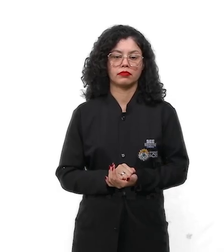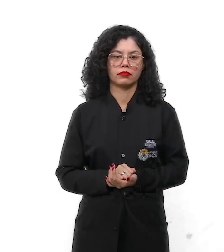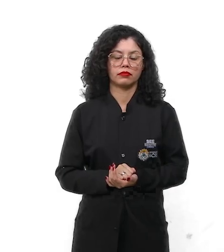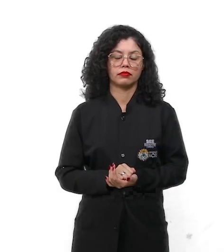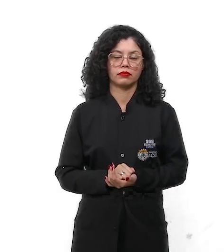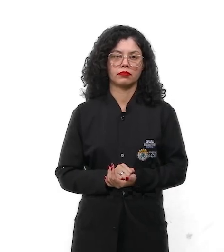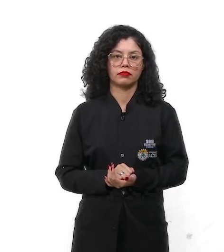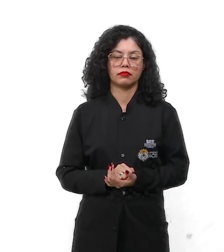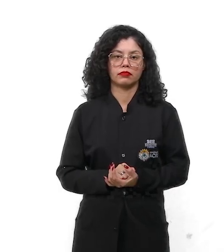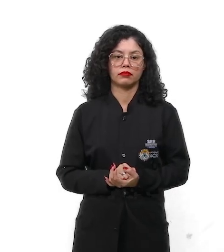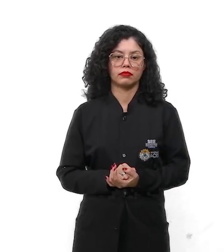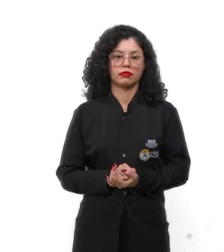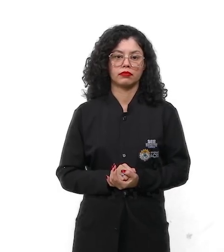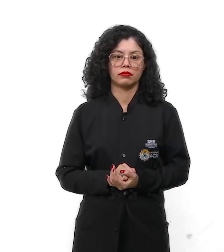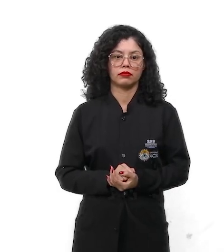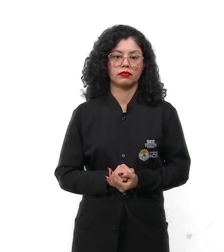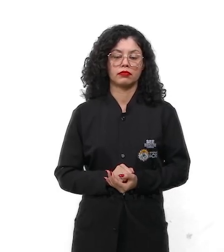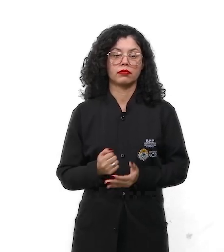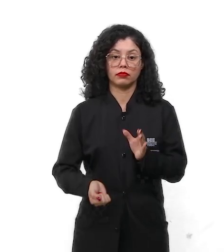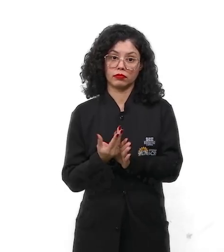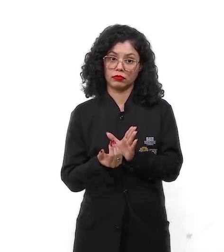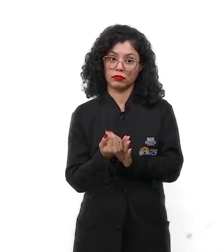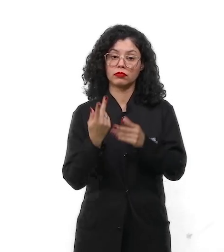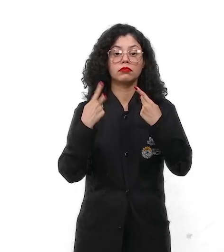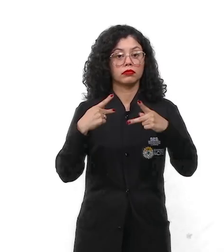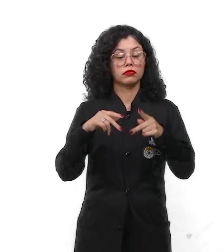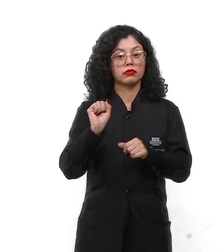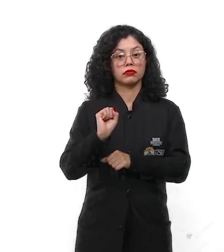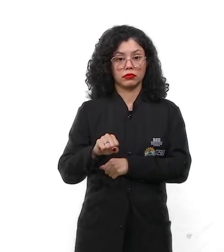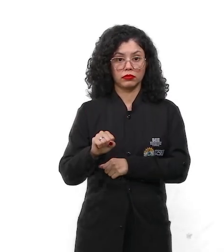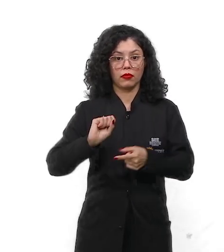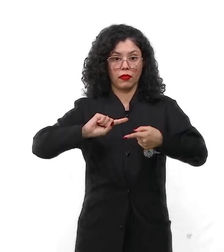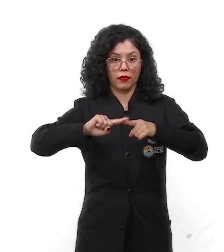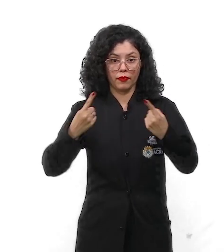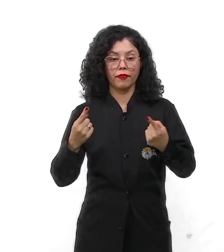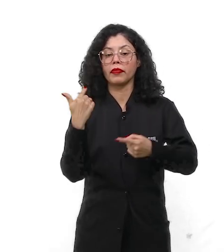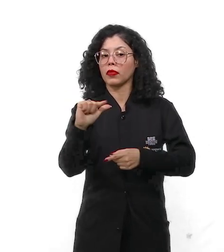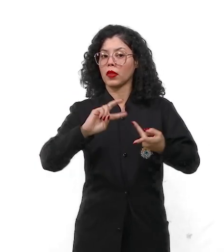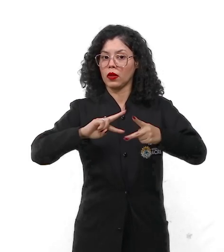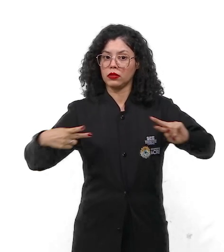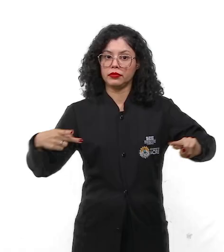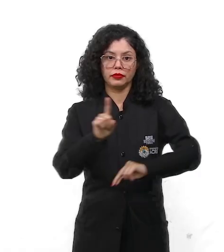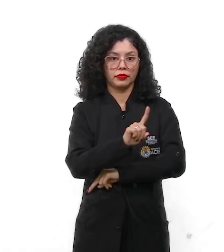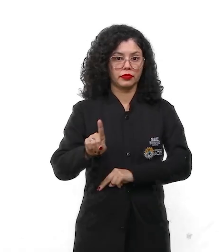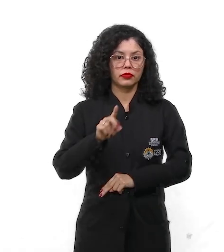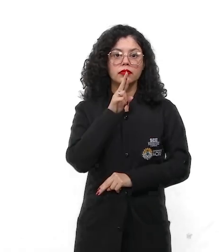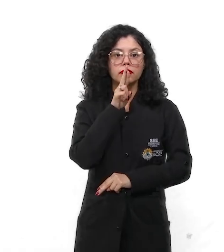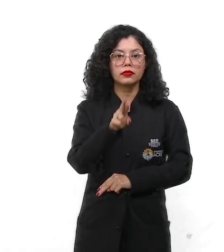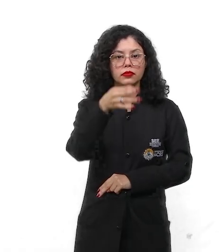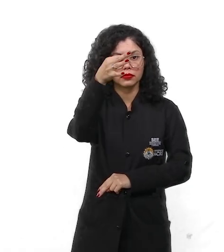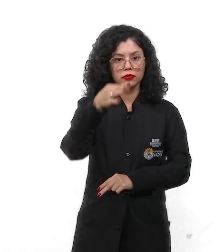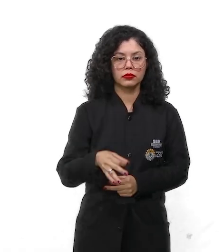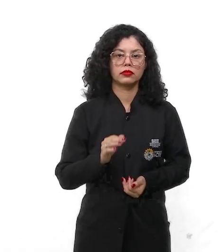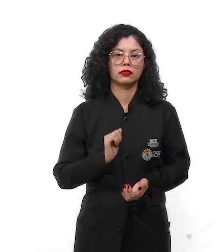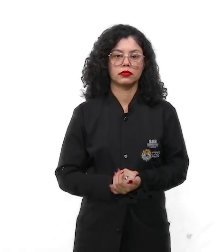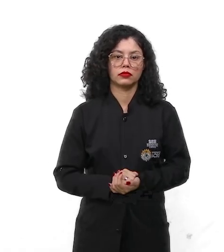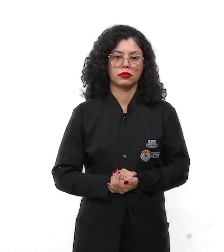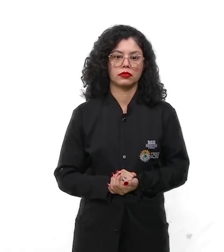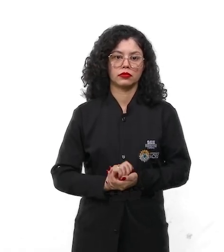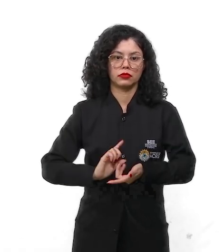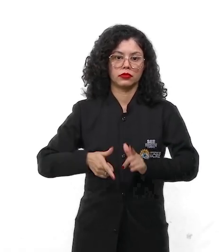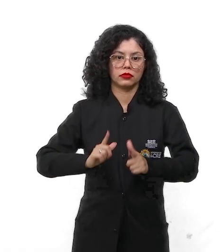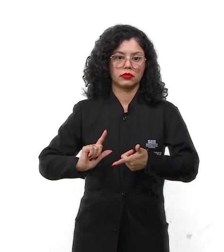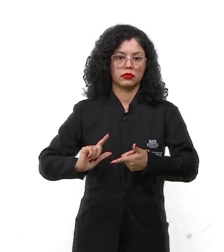quer dizer, sintetizar proteína até vai, mas ter DNA, não. Então, a resposta correta fica na